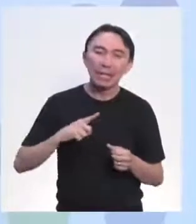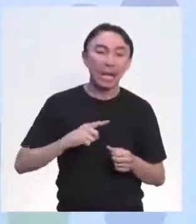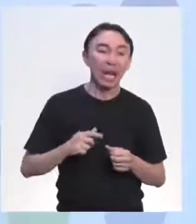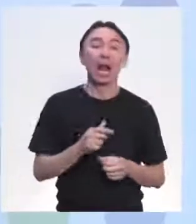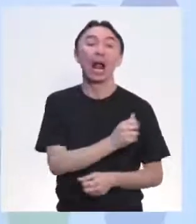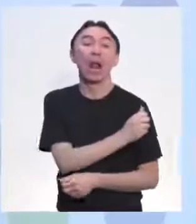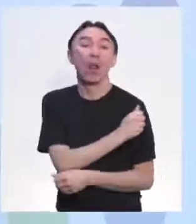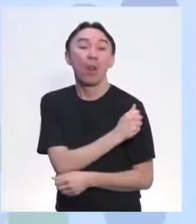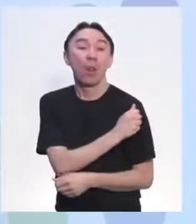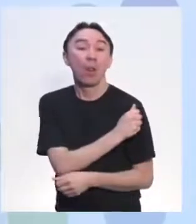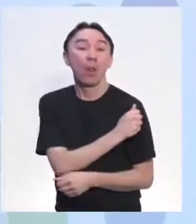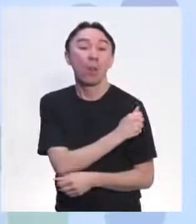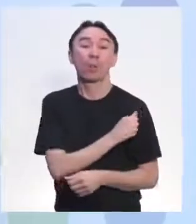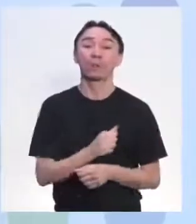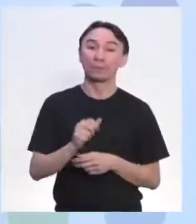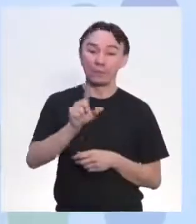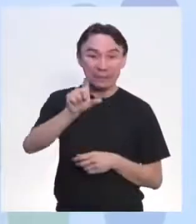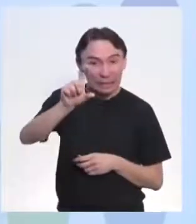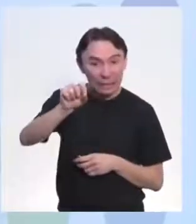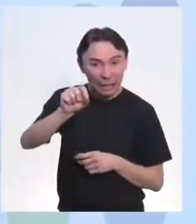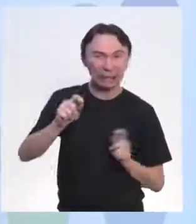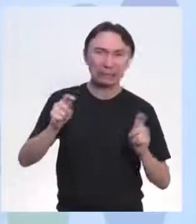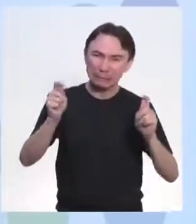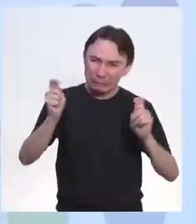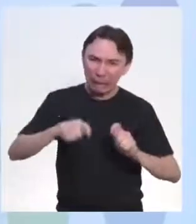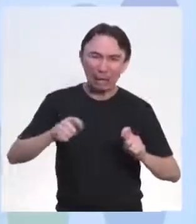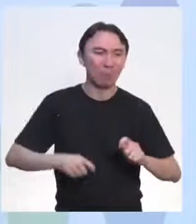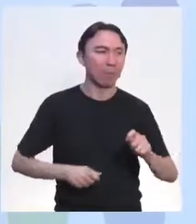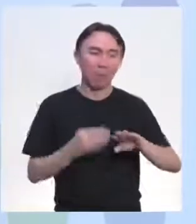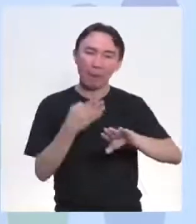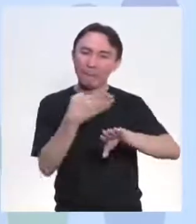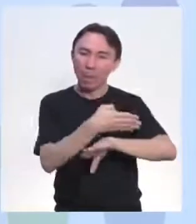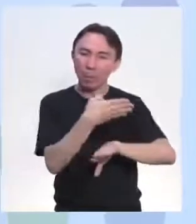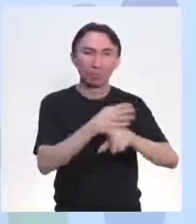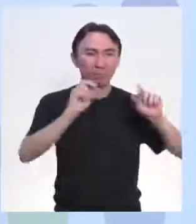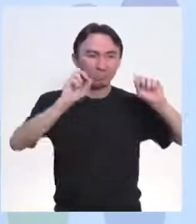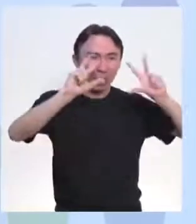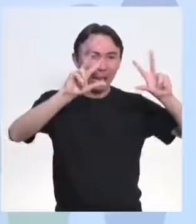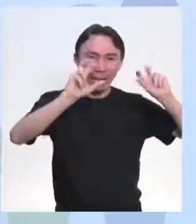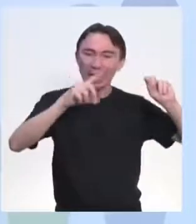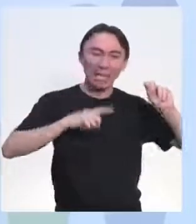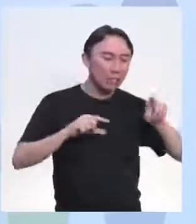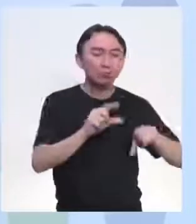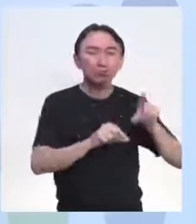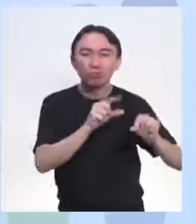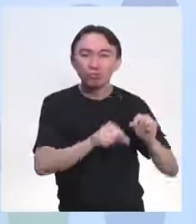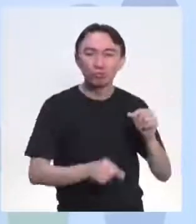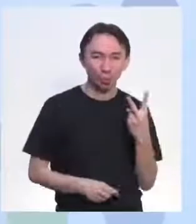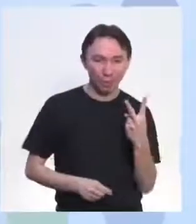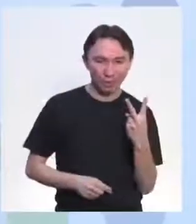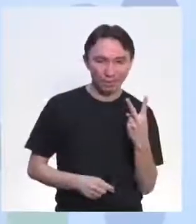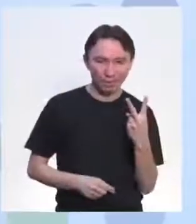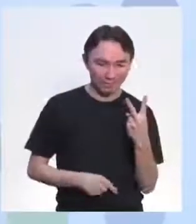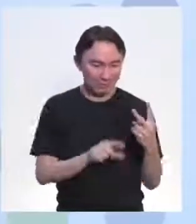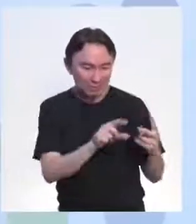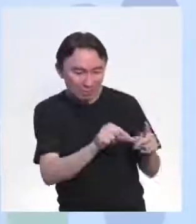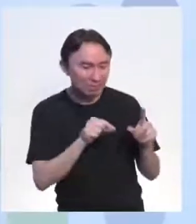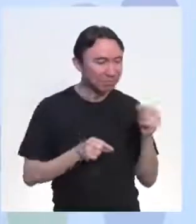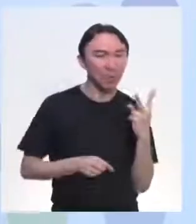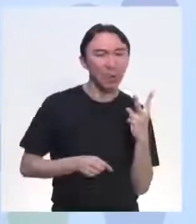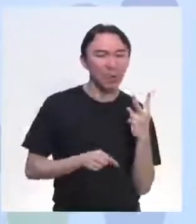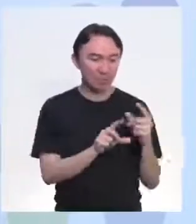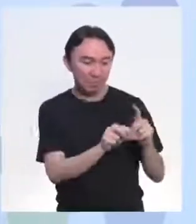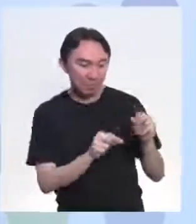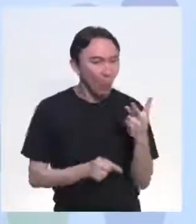têm competência para participar do vôlei, e eles vão ser escolhidos de 2 em 2, vamos ver quantas são as possibilidades